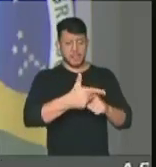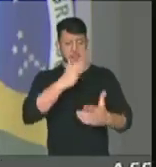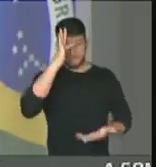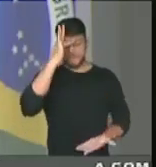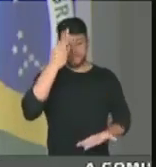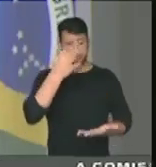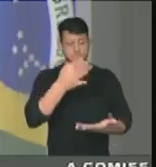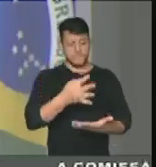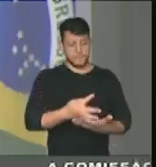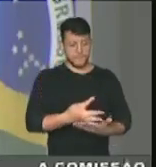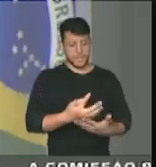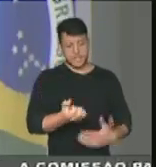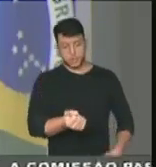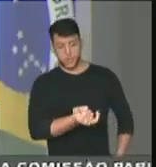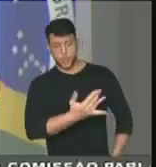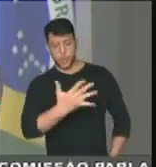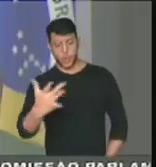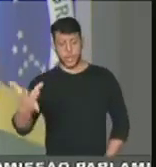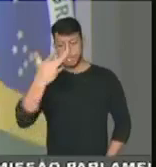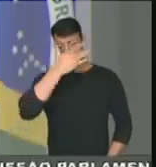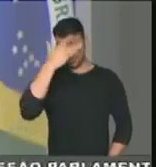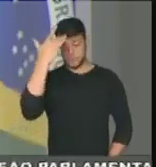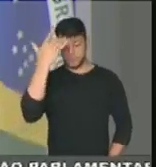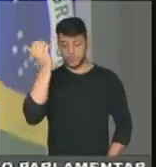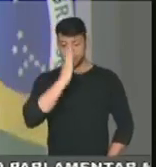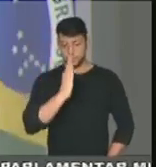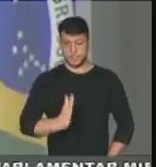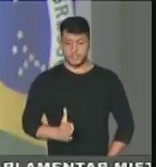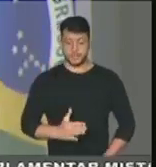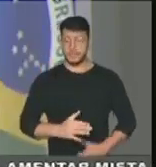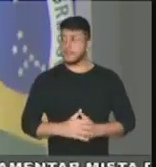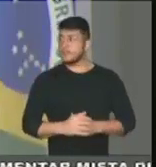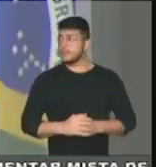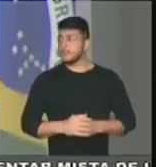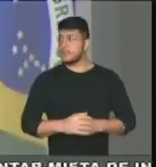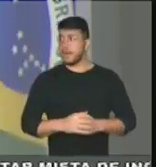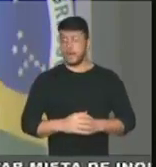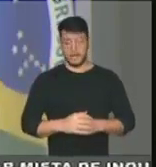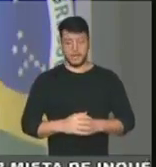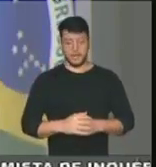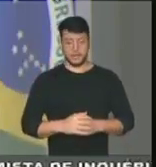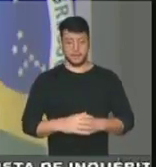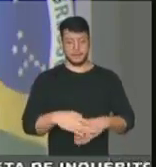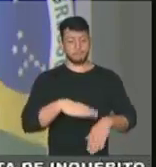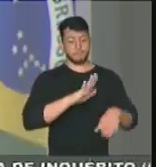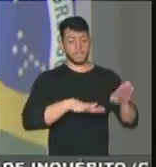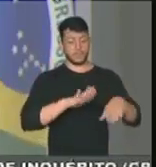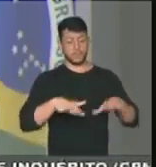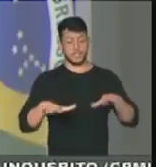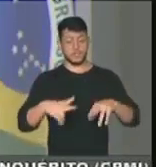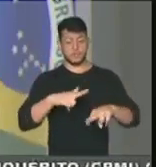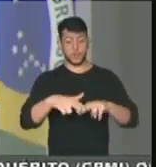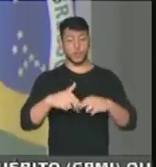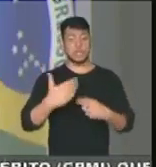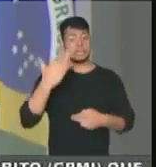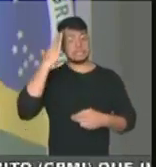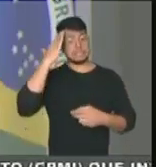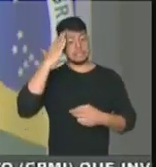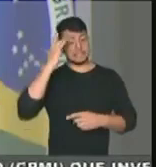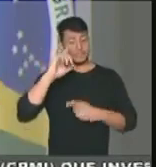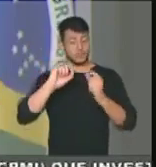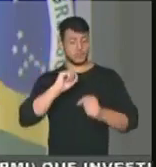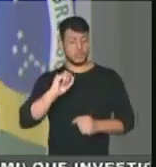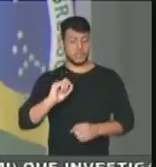de brasileiros talvez na certeza de que o cristo que eles